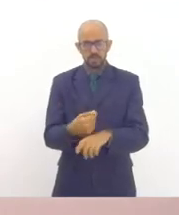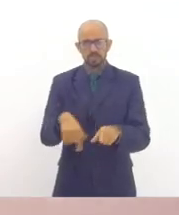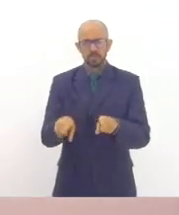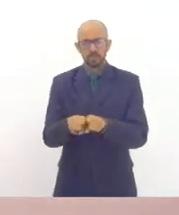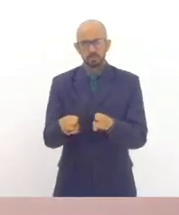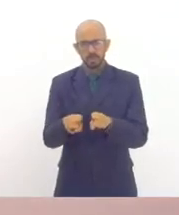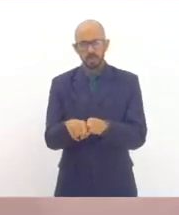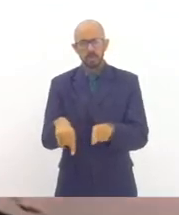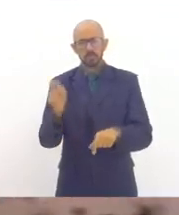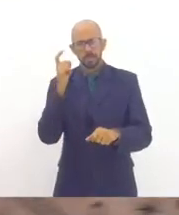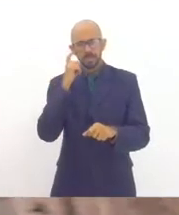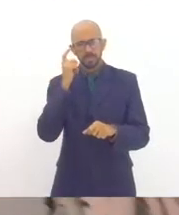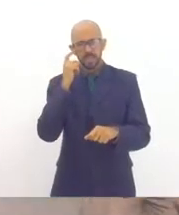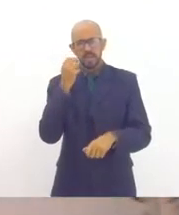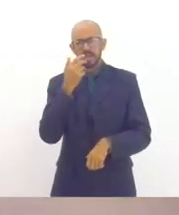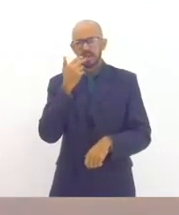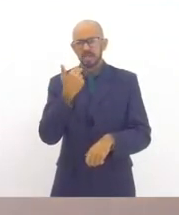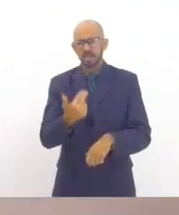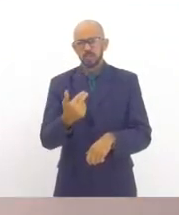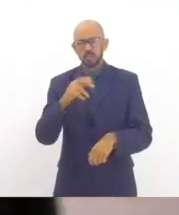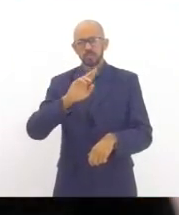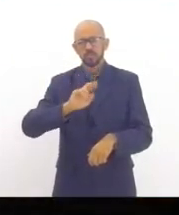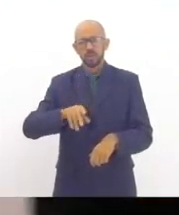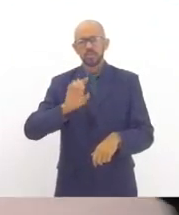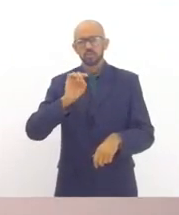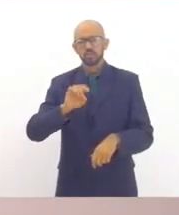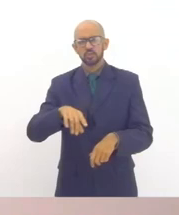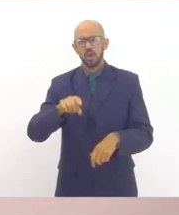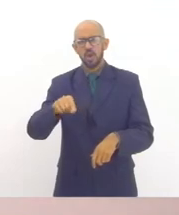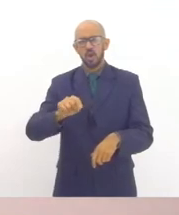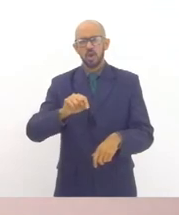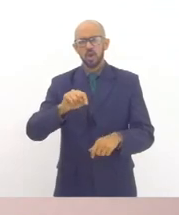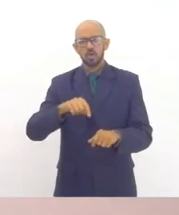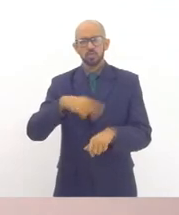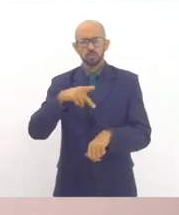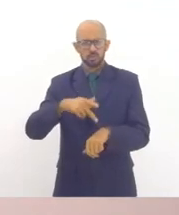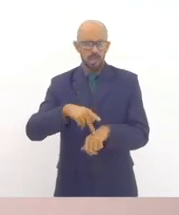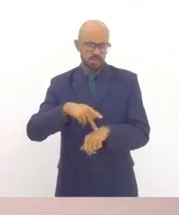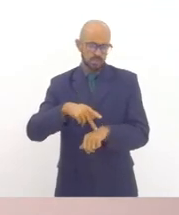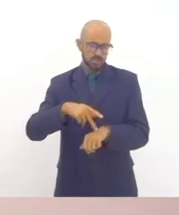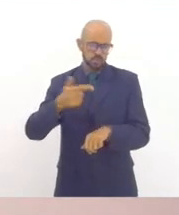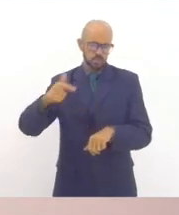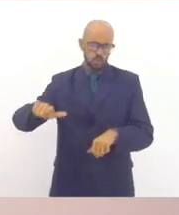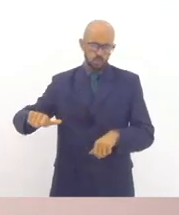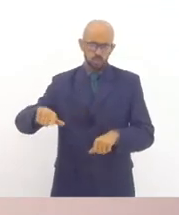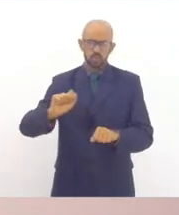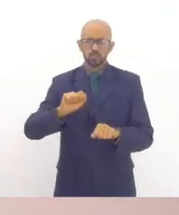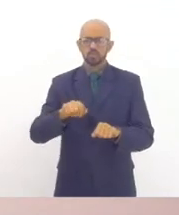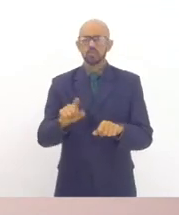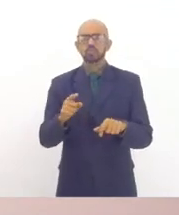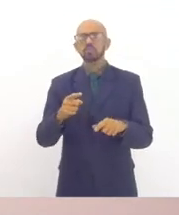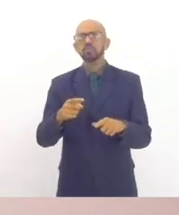pensar línguas, não apenas como as línguas estrangeiras, ainda que as estrangeiras sejam